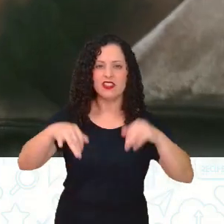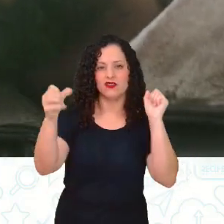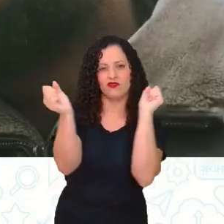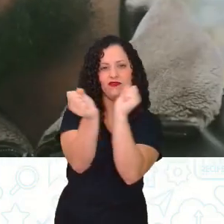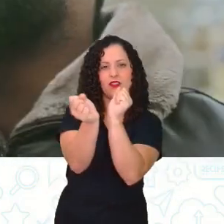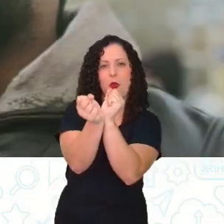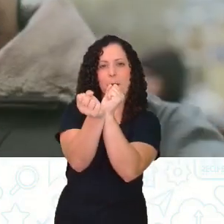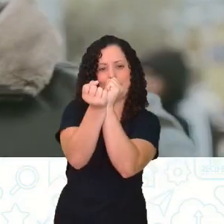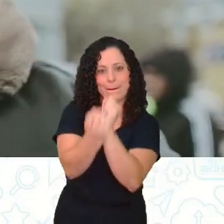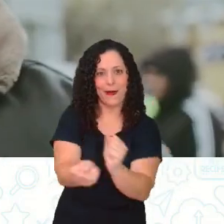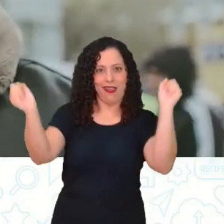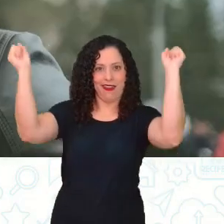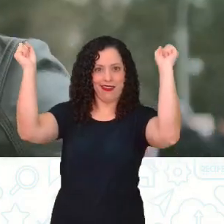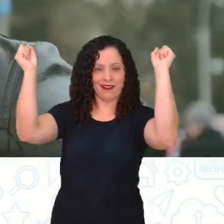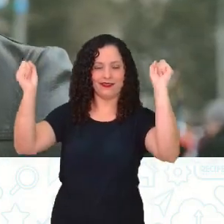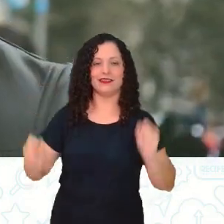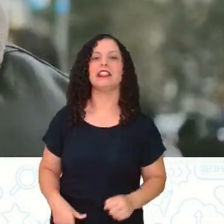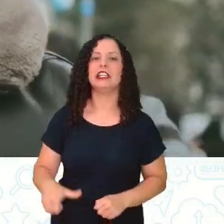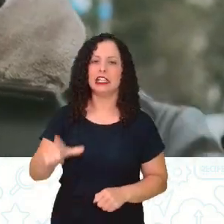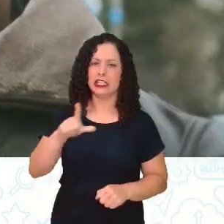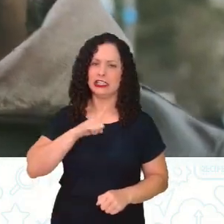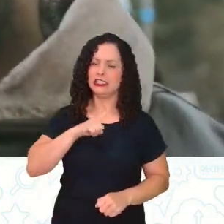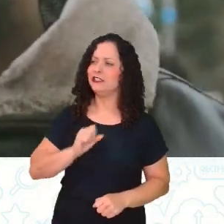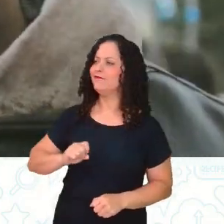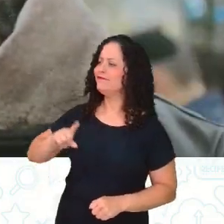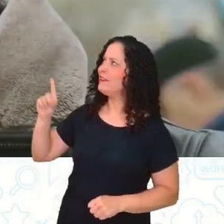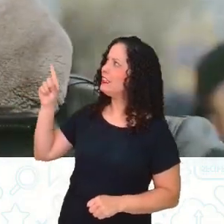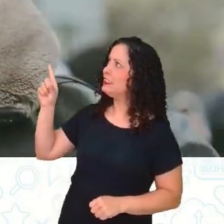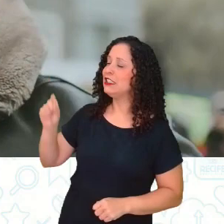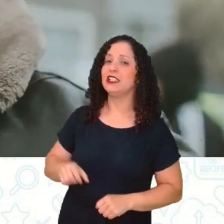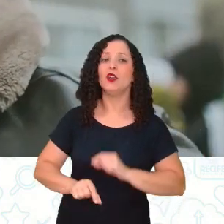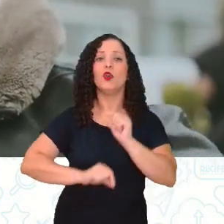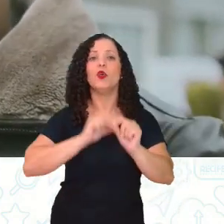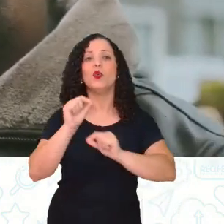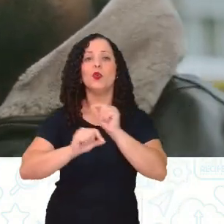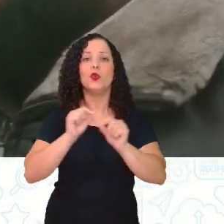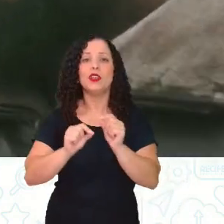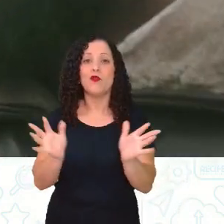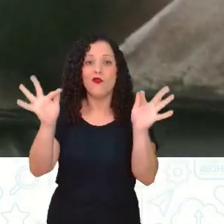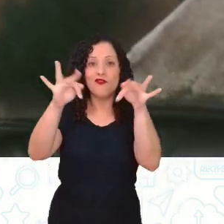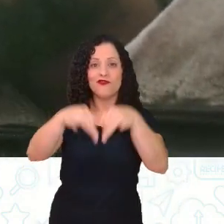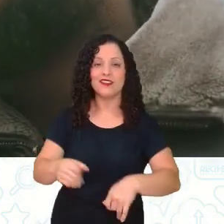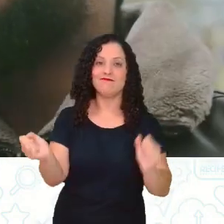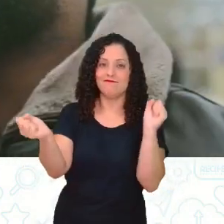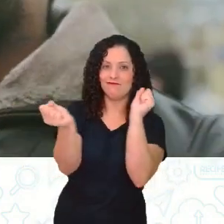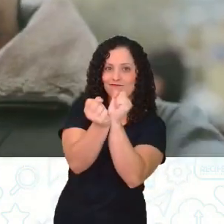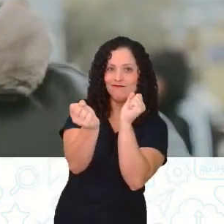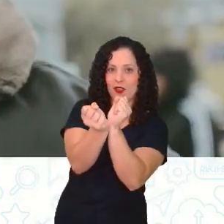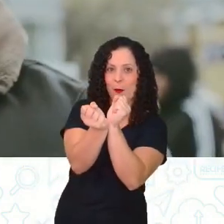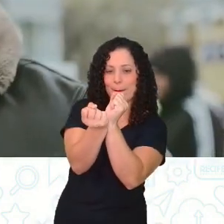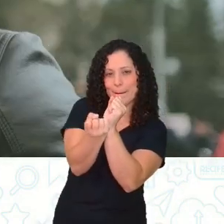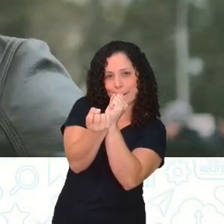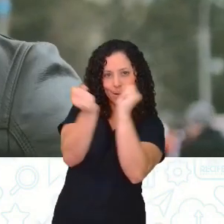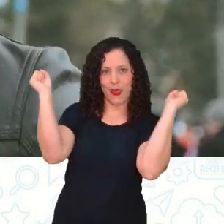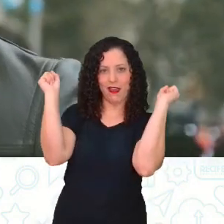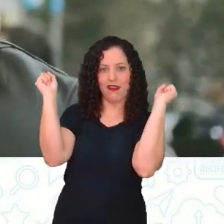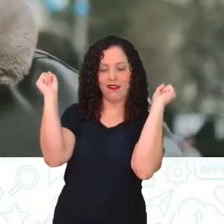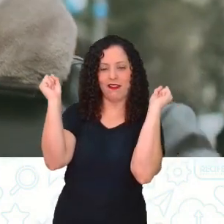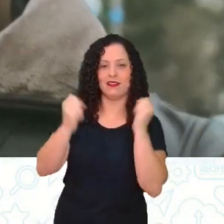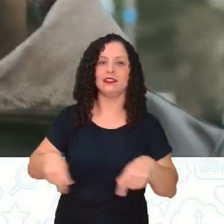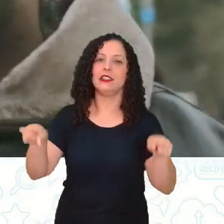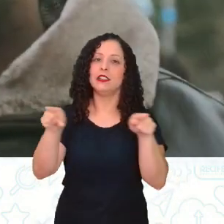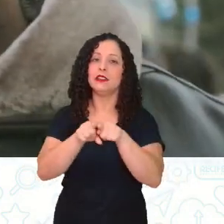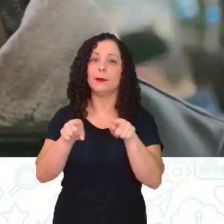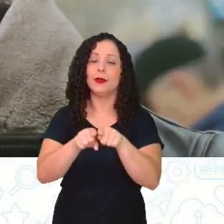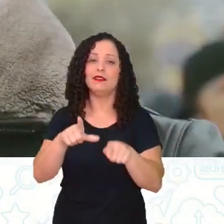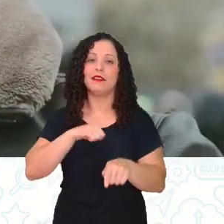de fato, essa pauta aí também, além da abolição da escravidão, tinha a questão aí de tornar,